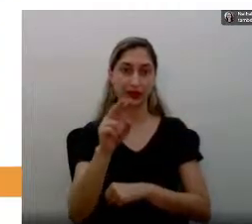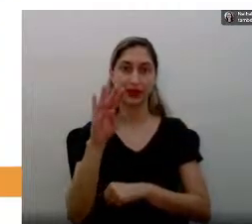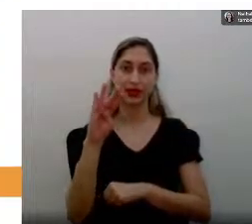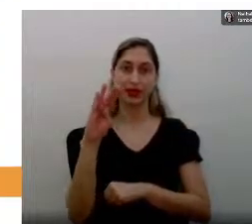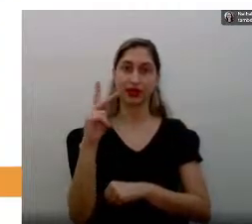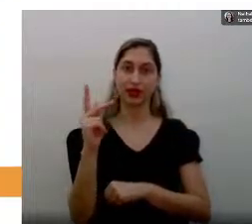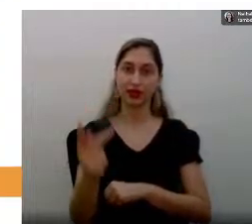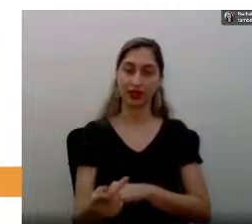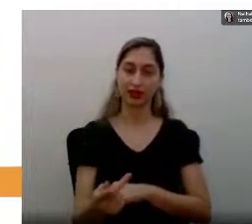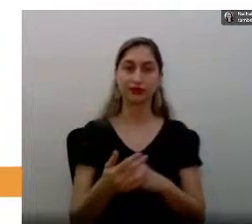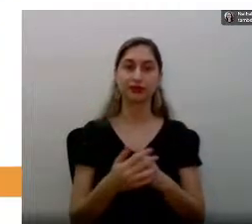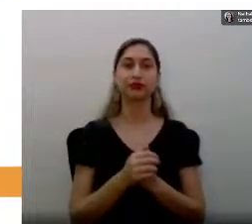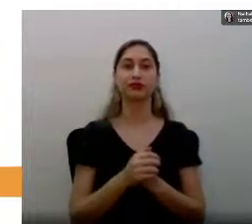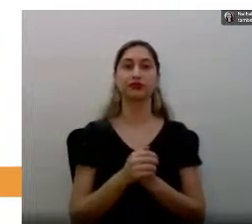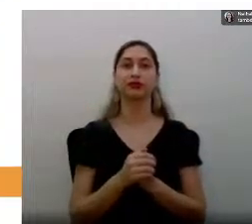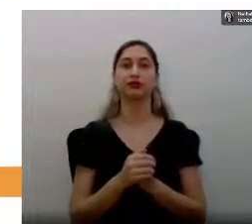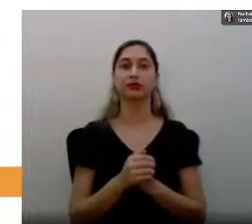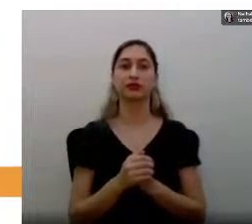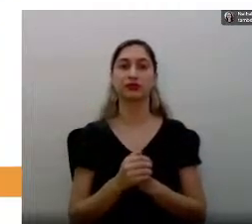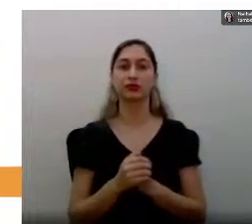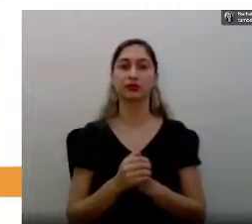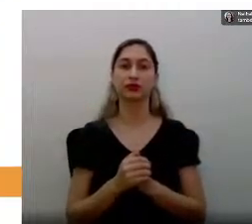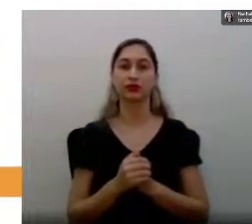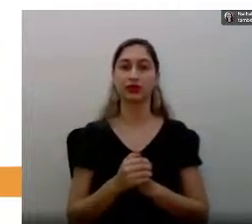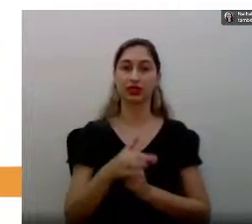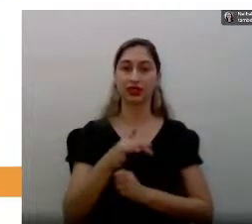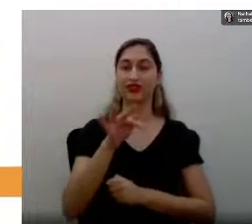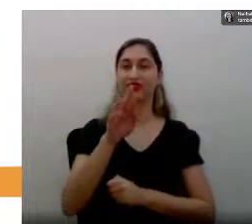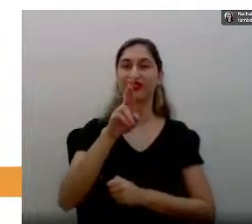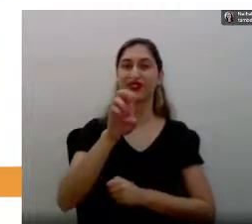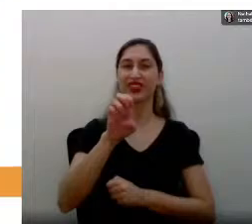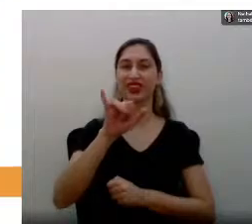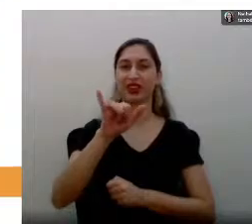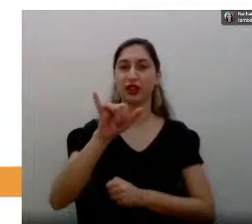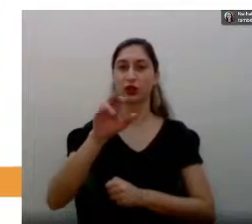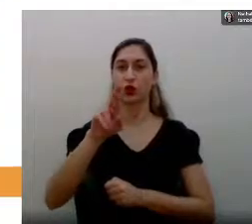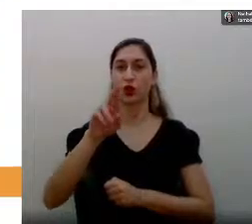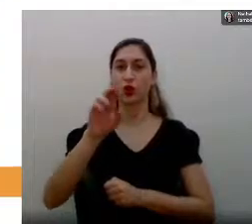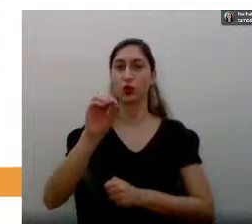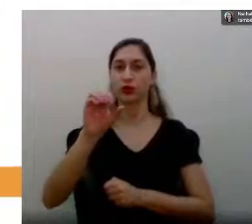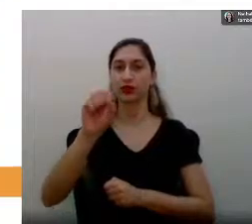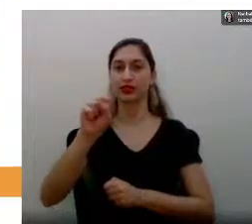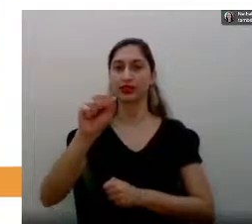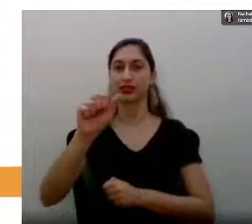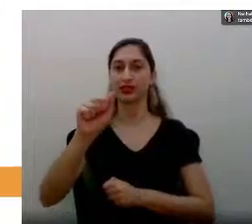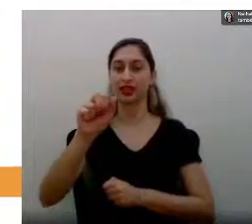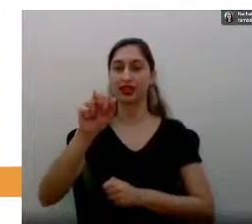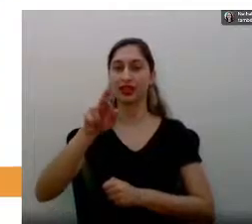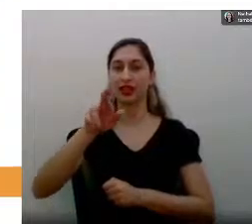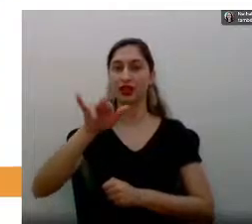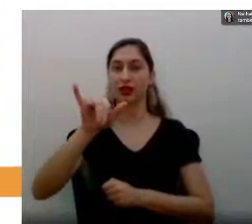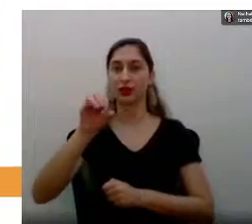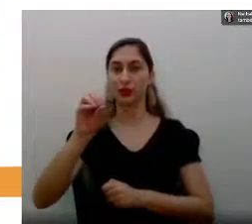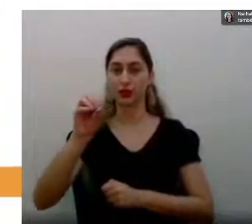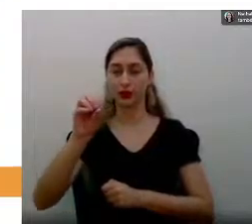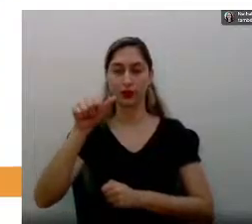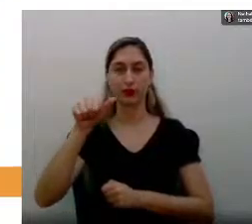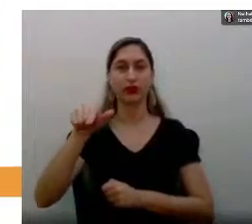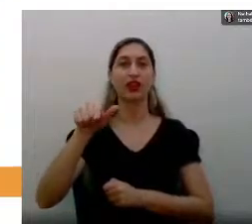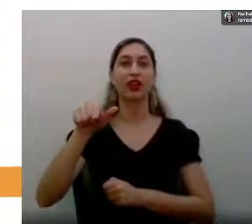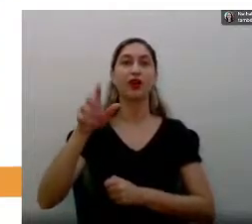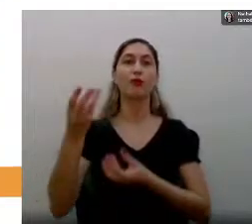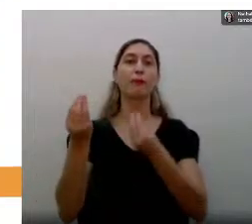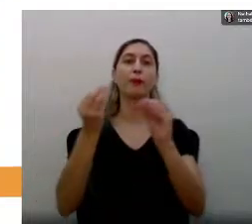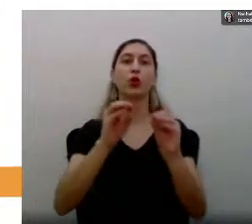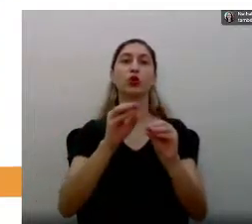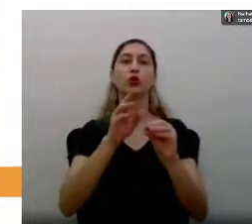Rosário na Observatório Frei Rosário porque era o nome do padre na verdade é o Freio né que estava época na igreja